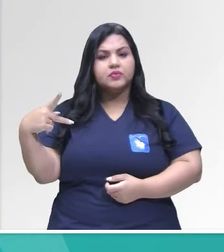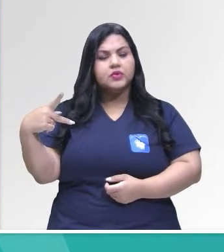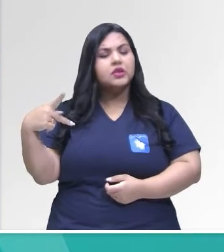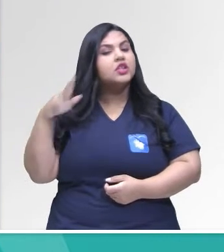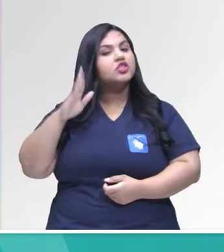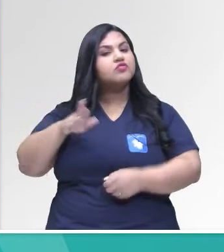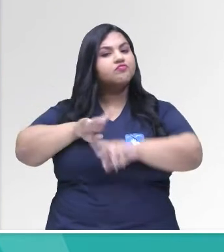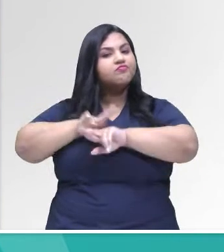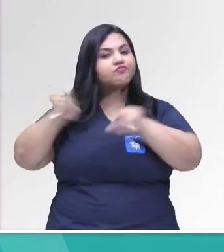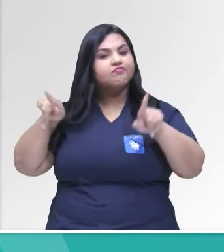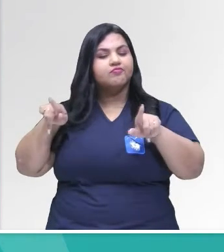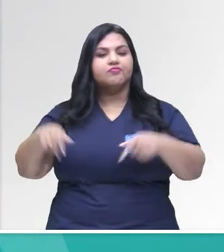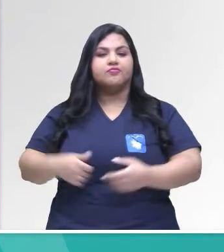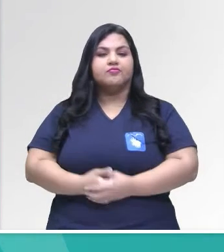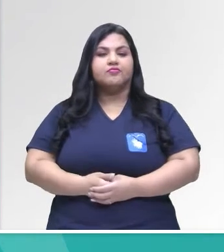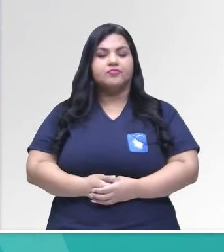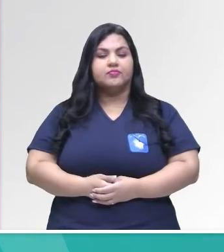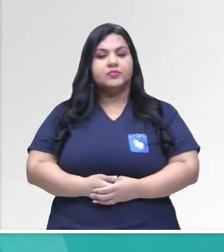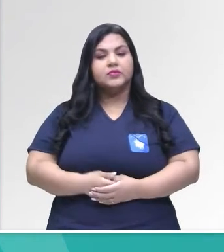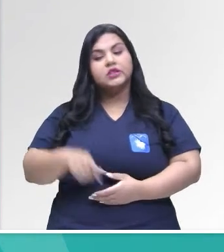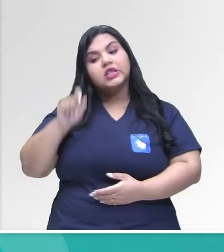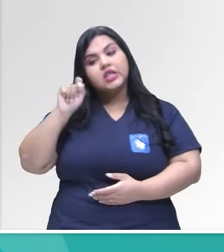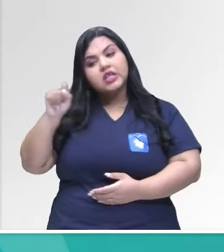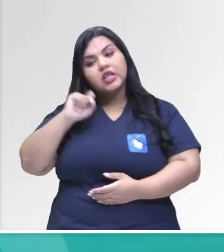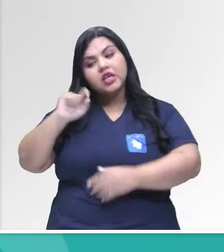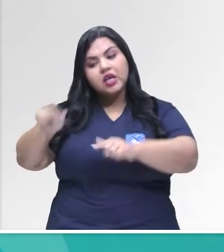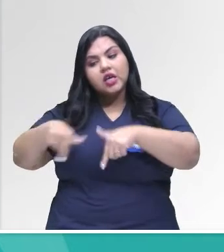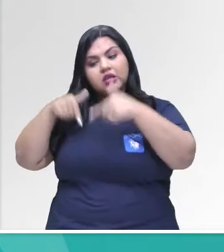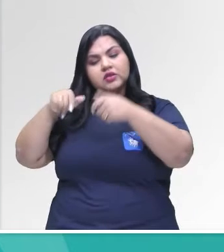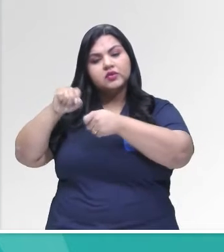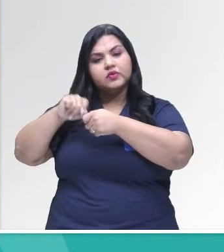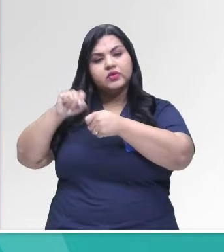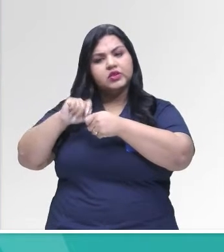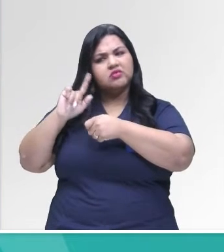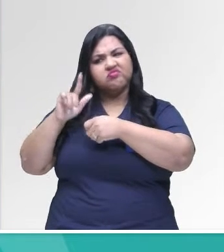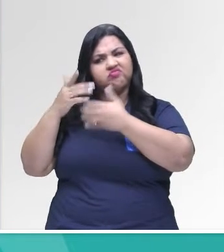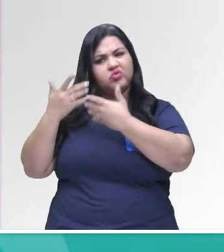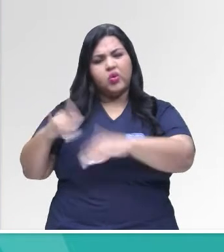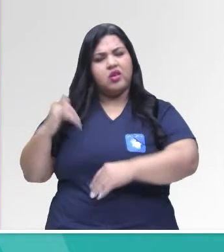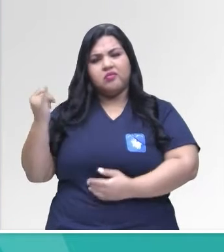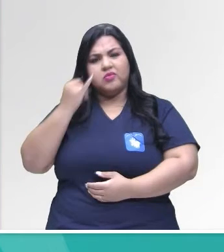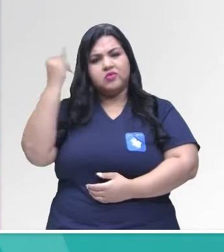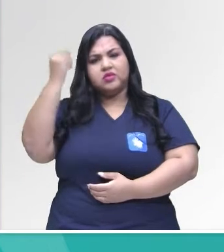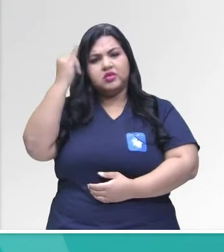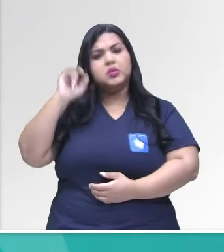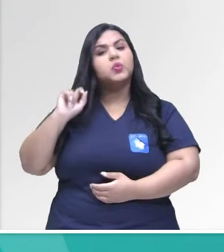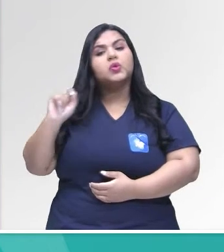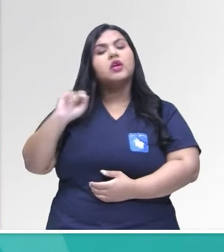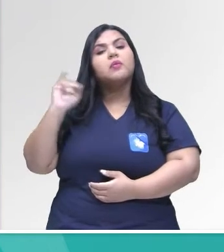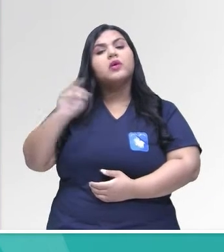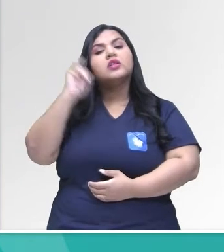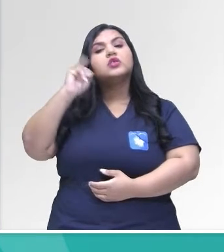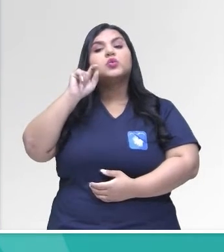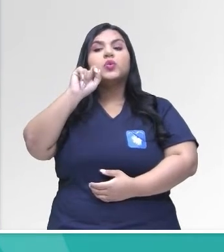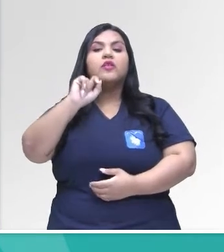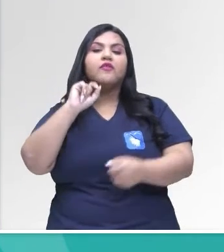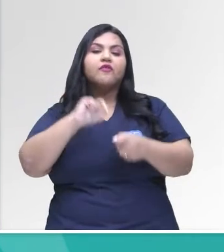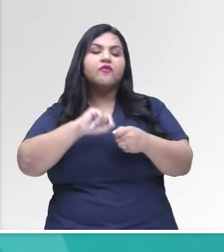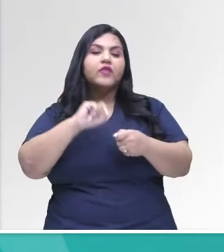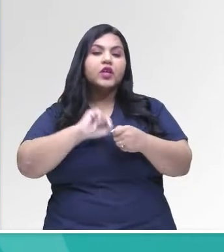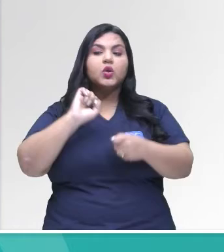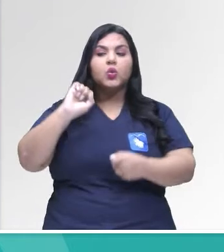é diferente. Quem pratica ação já não é importante. O que é importante? O que foi feito ou